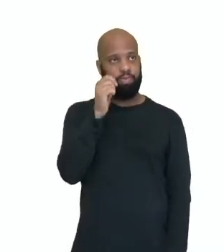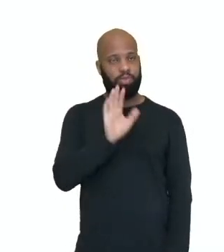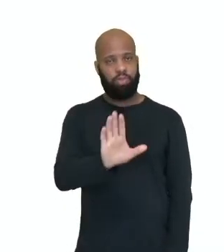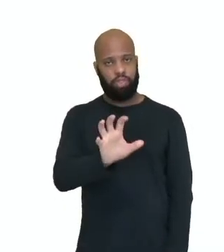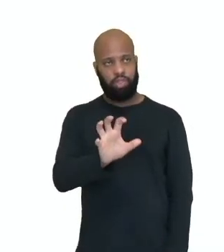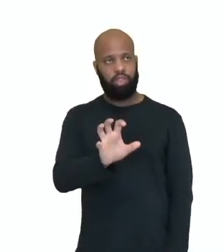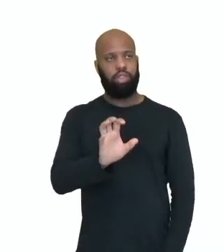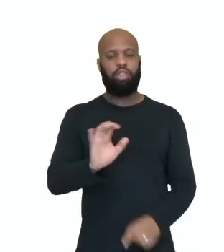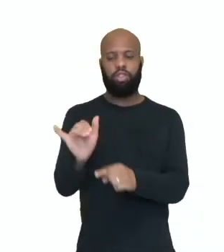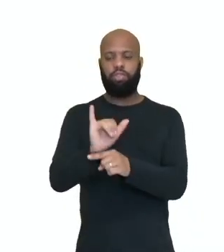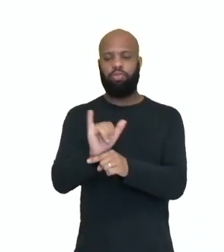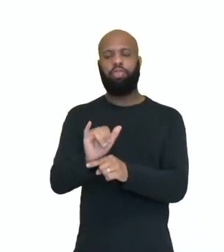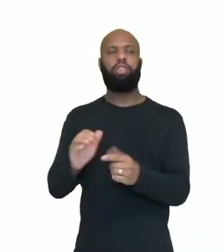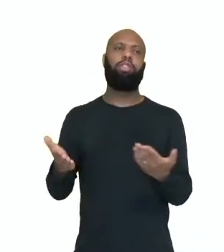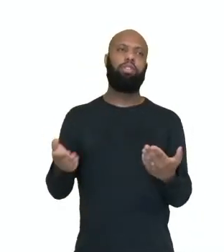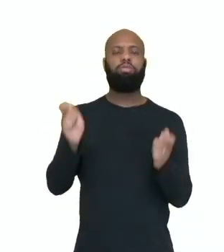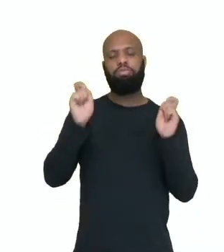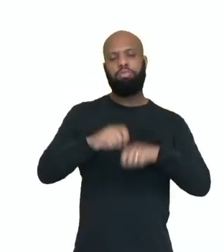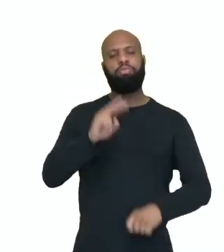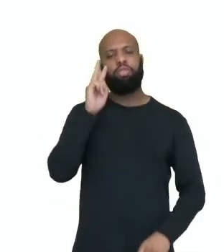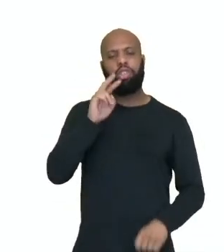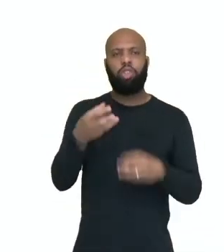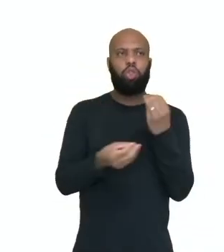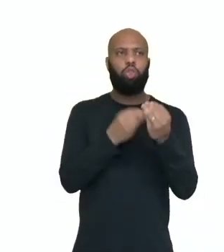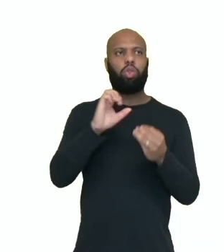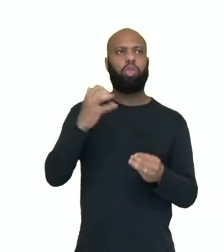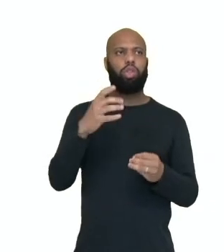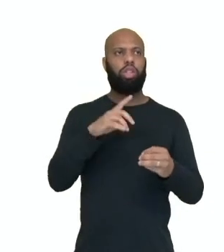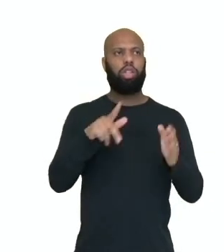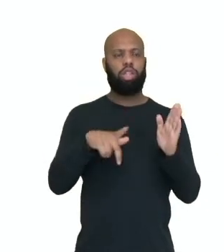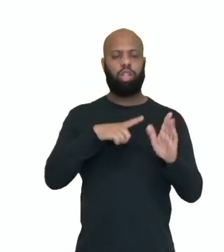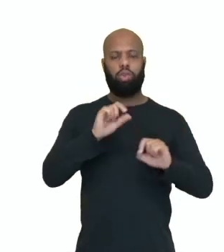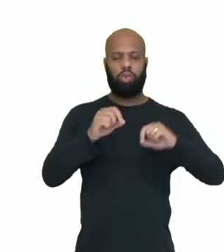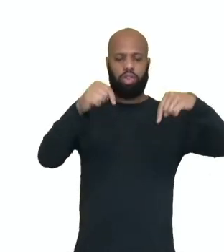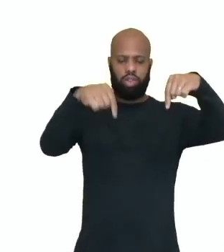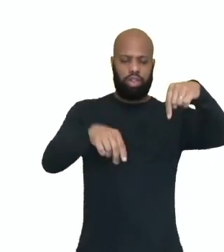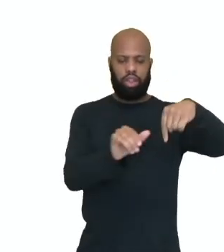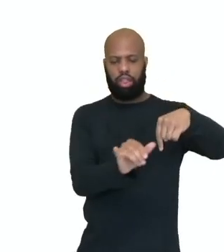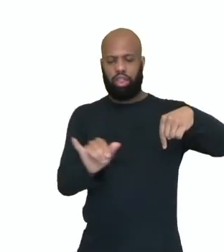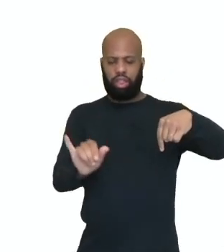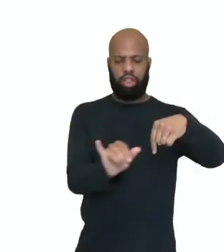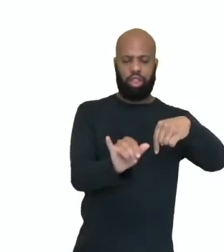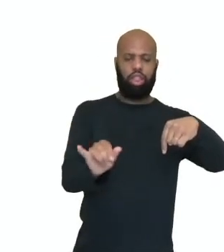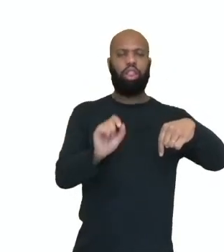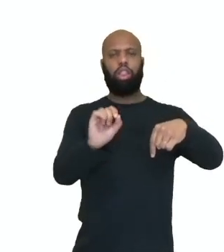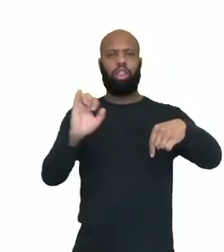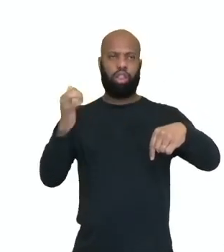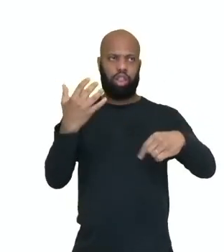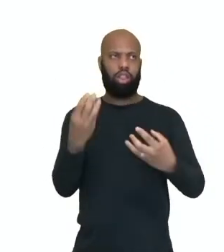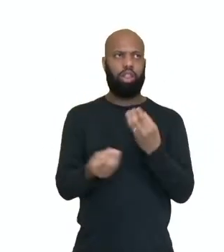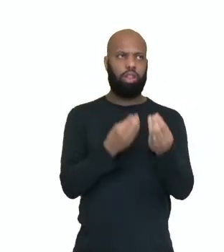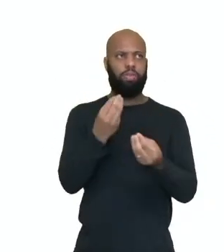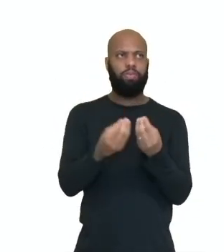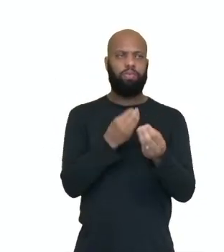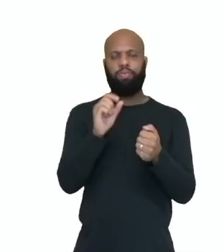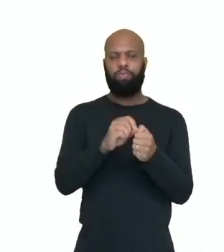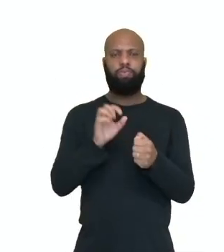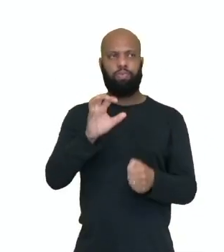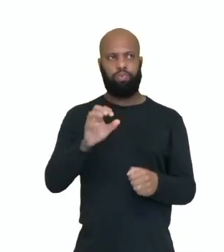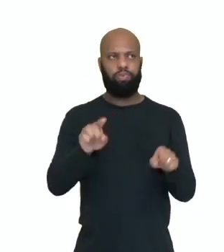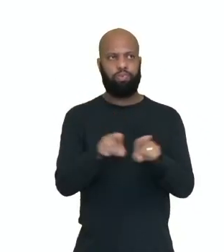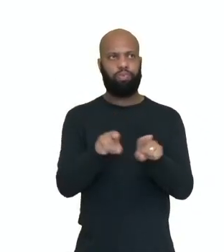pode ver bem certinho como que acontece a mobilidade dos cátions e ânions, o que vai estar acontecendo, como se constrói essa